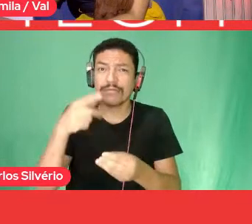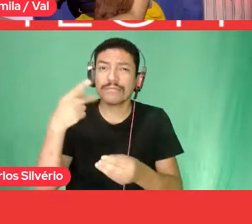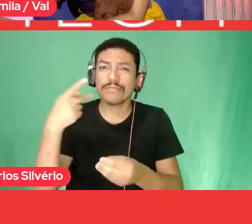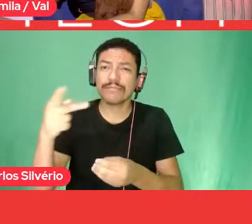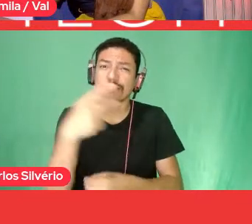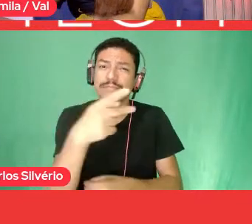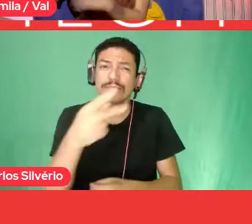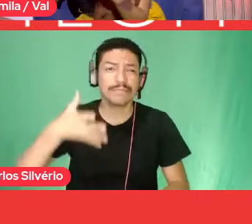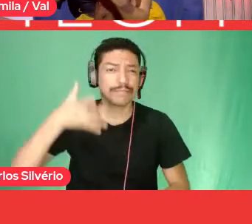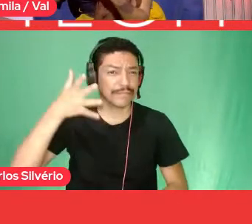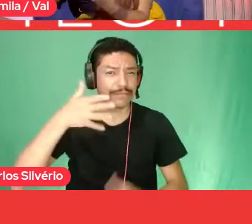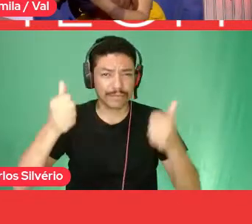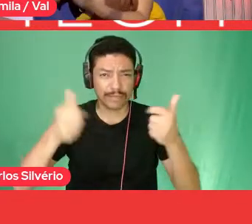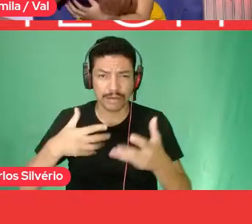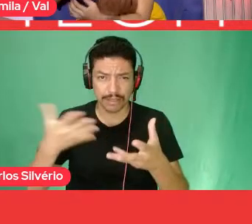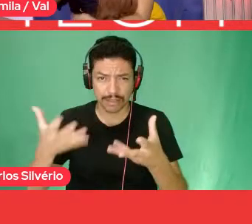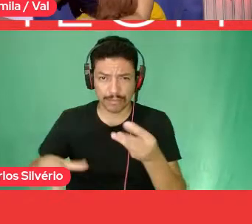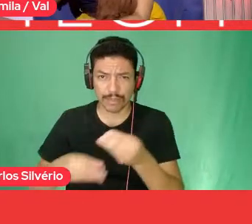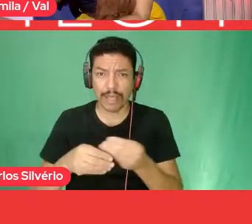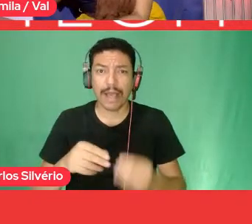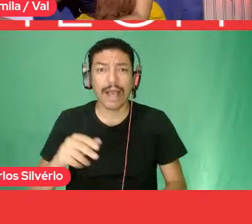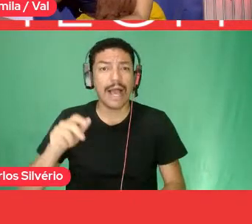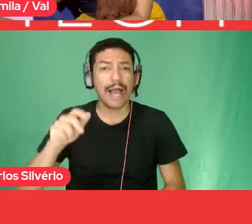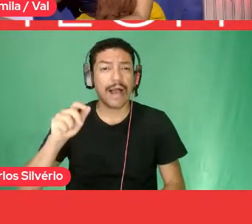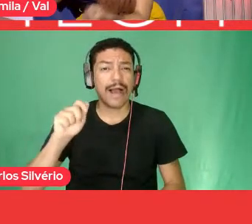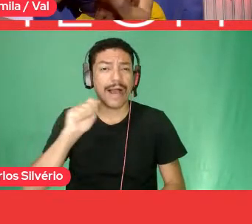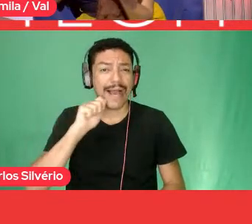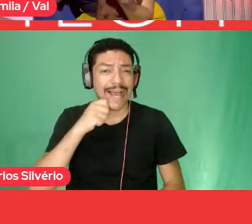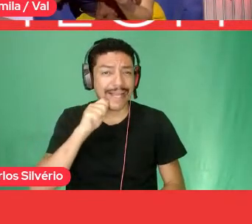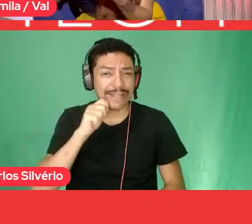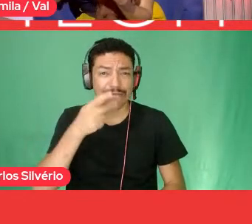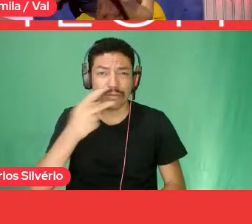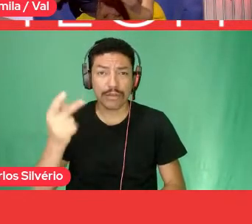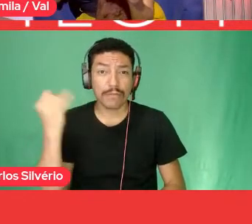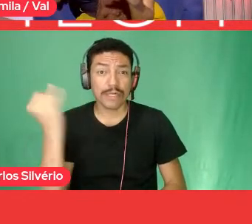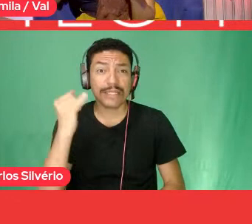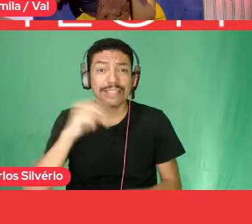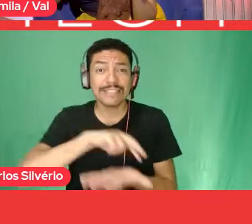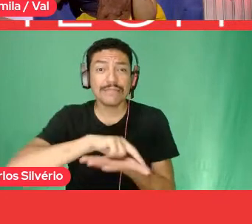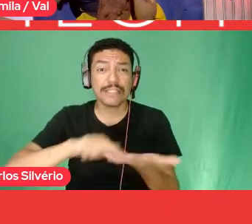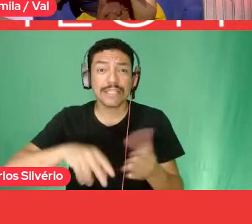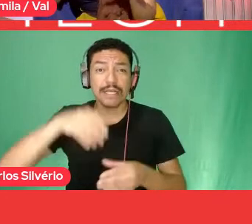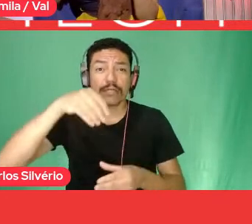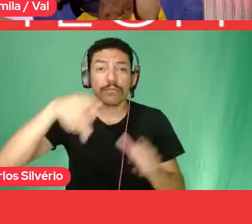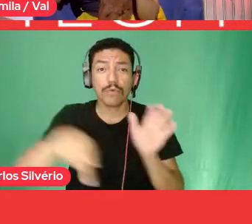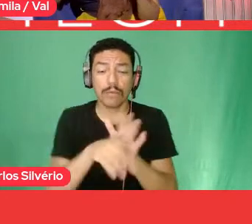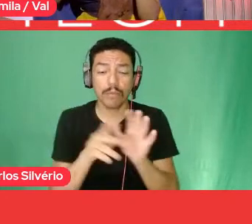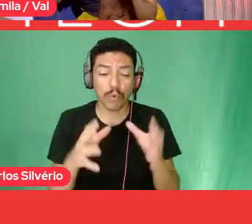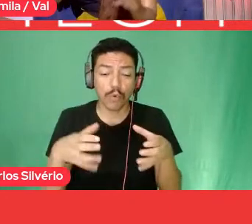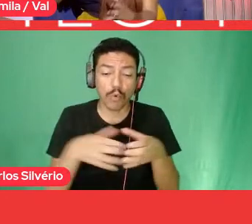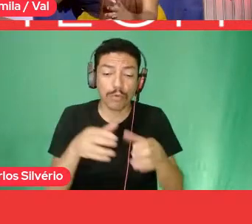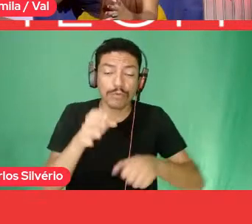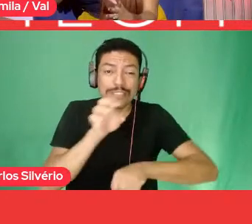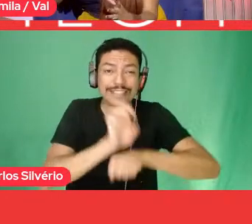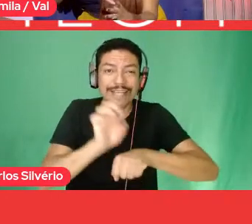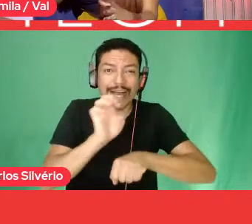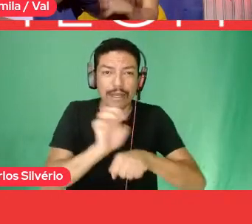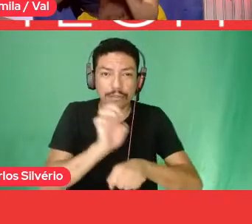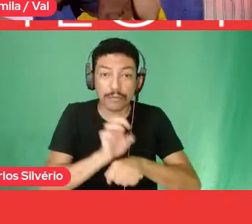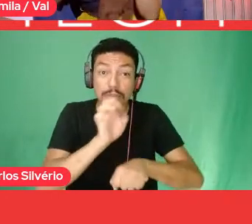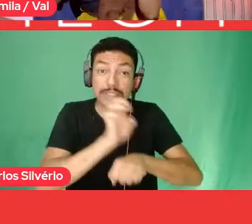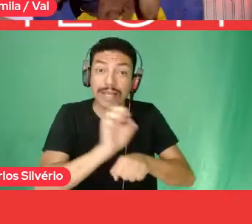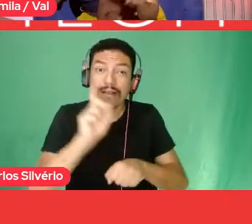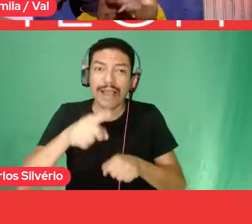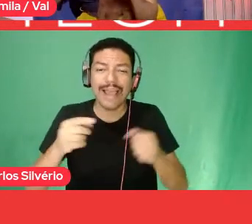importância de ter diversidade no programa de estágio. Então, o programa de estágio, a gente entende que é uma porta de entrada da